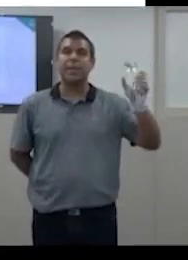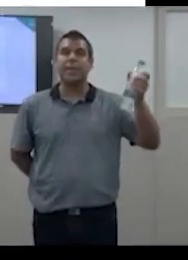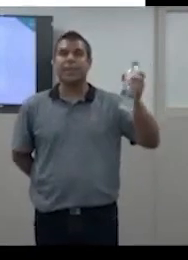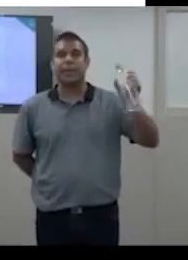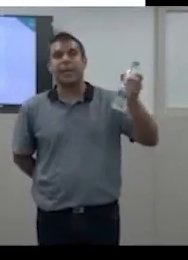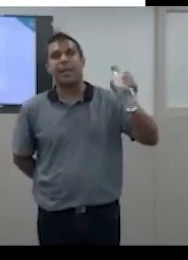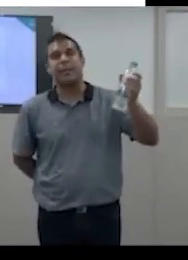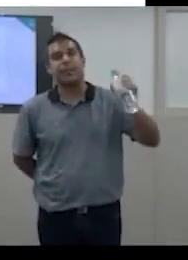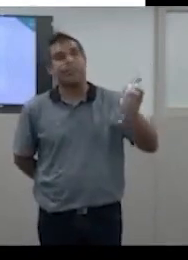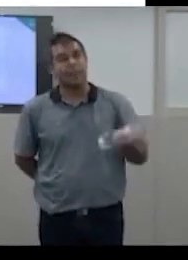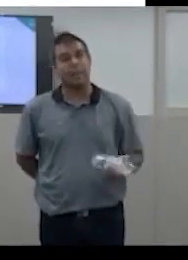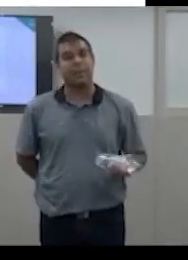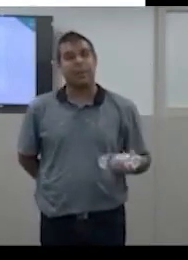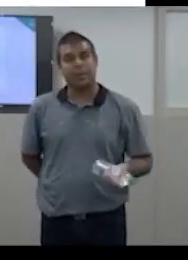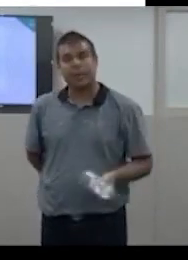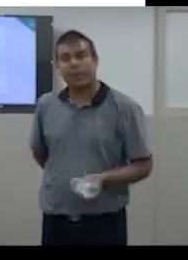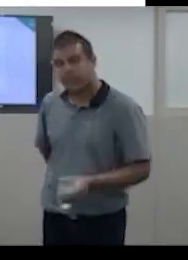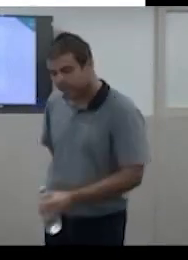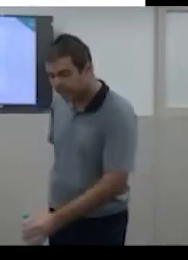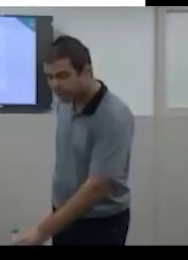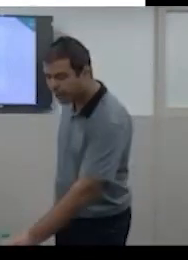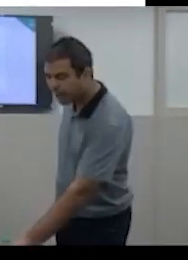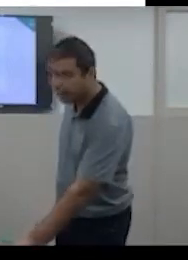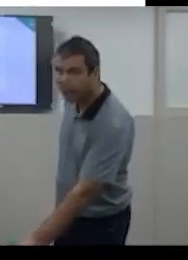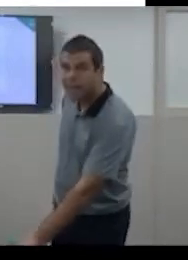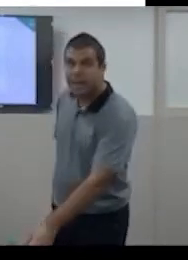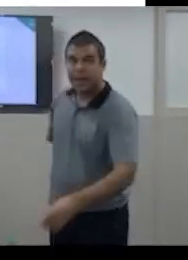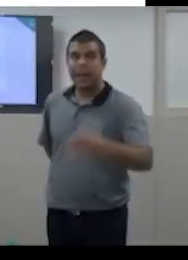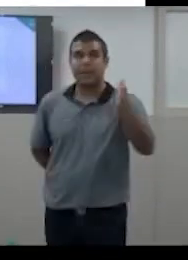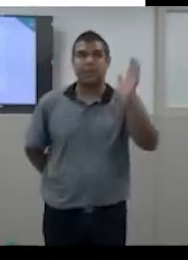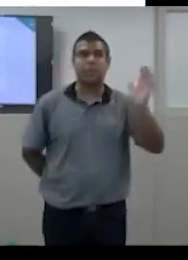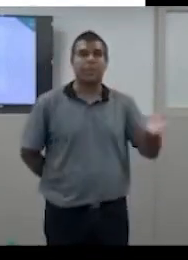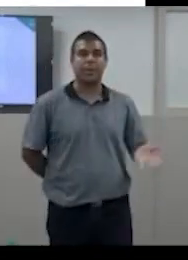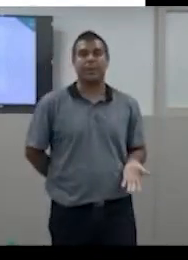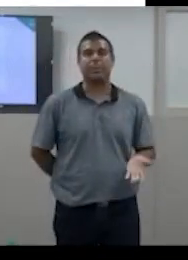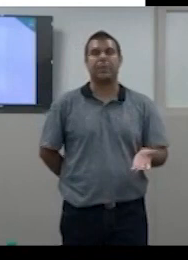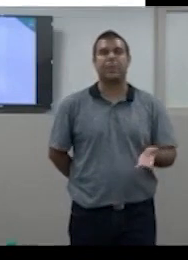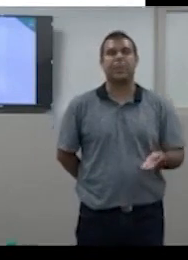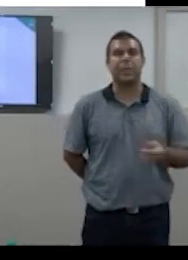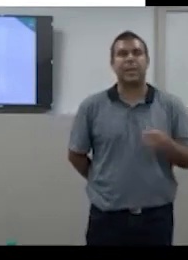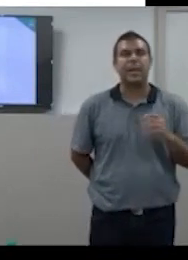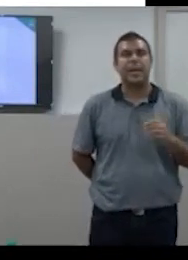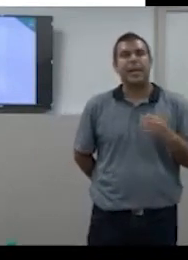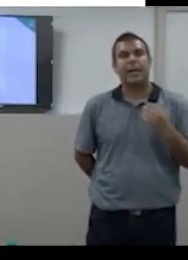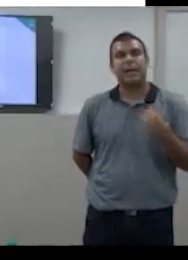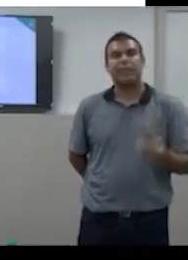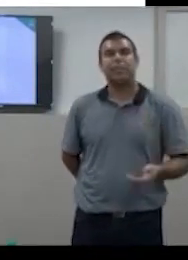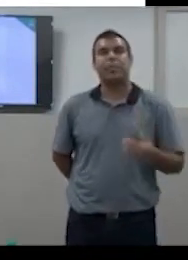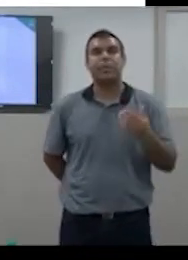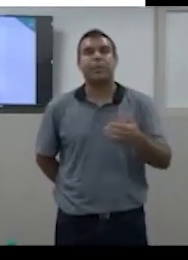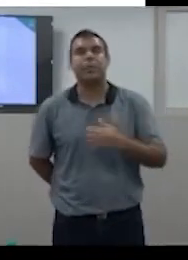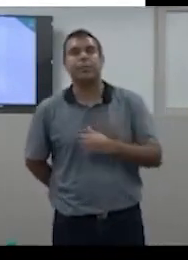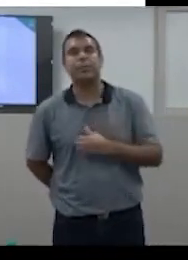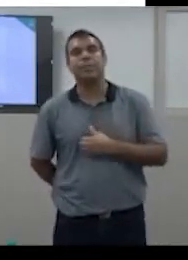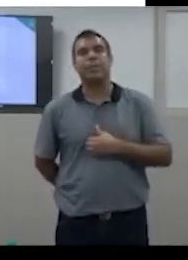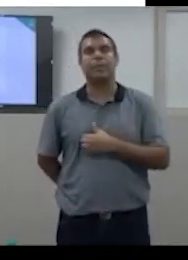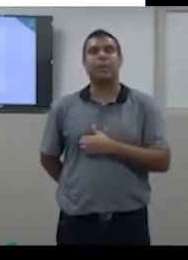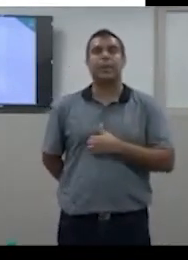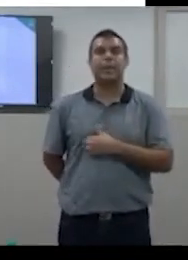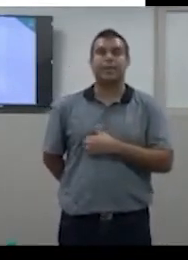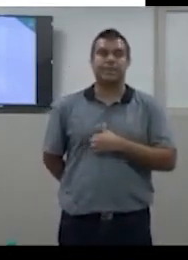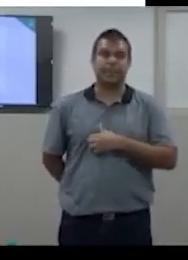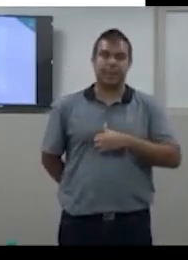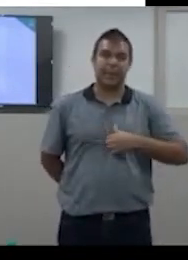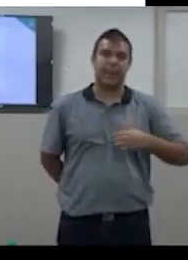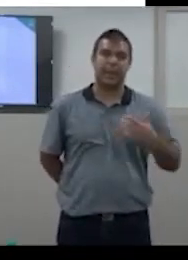fase líquida que temos aqui, ela vai de 0 graus Celsius até 100 graus Celsius. Essa substância em específica ali, ela vai ter um ponto de fusão, um